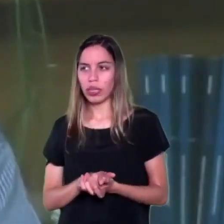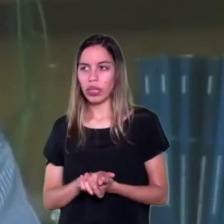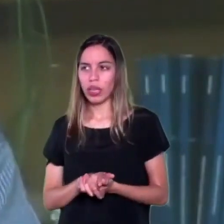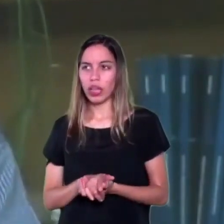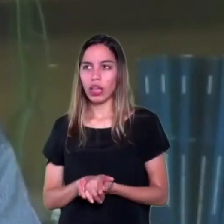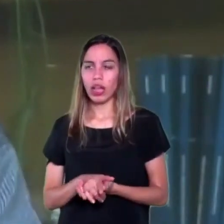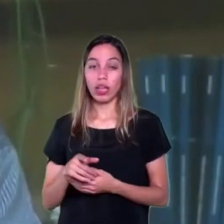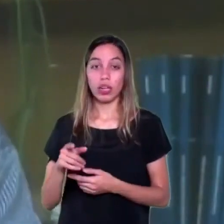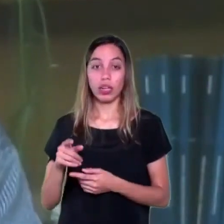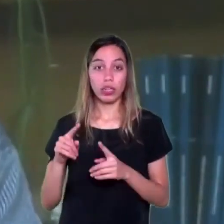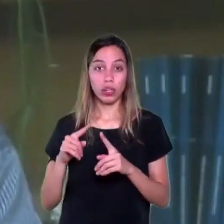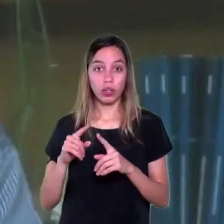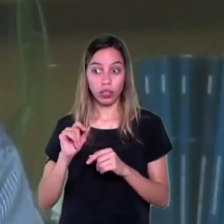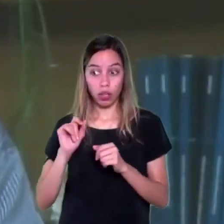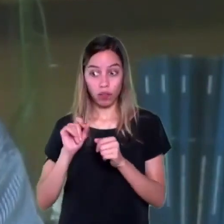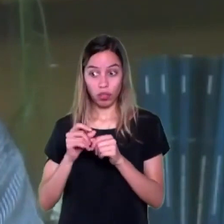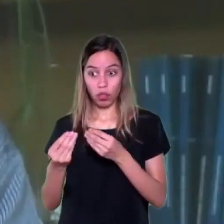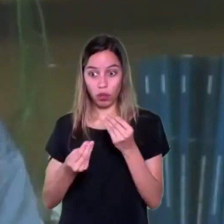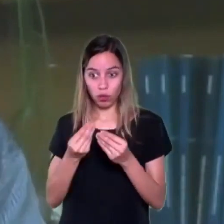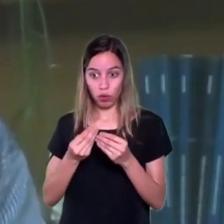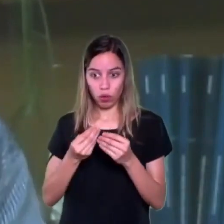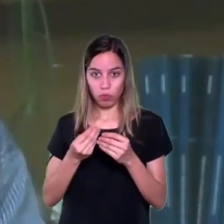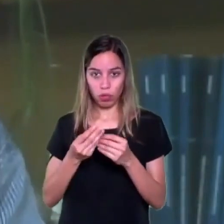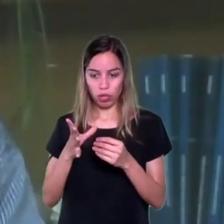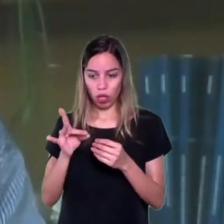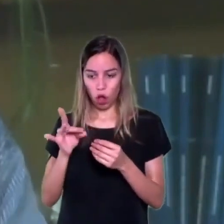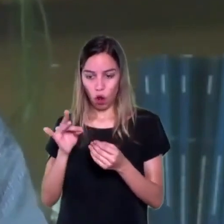base artesanal, colagem,